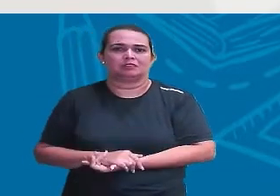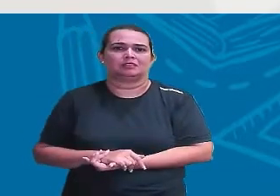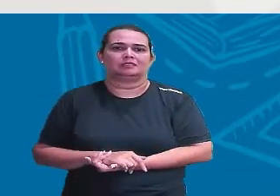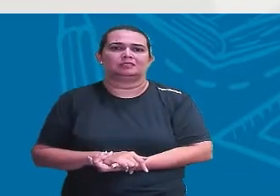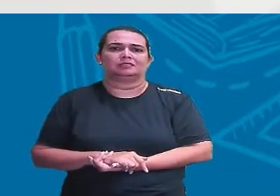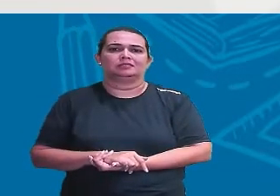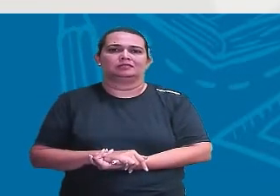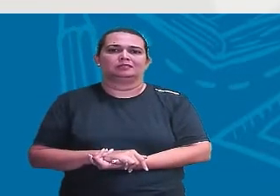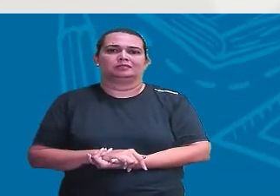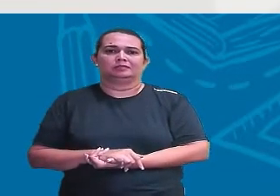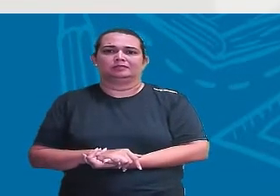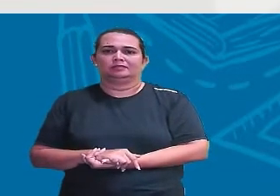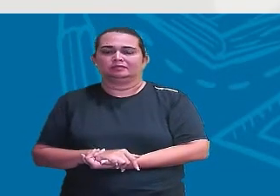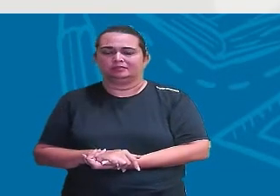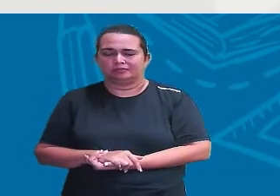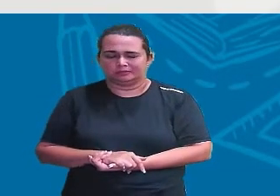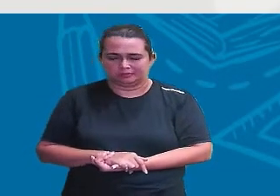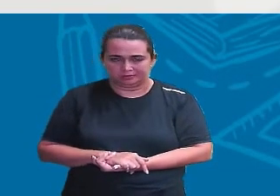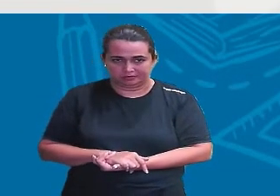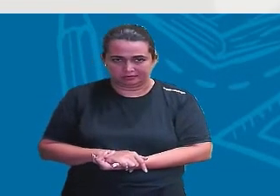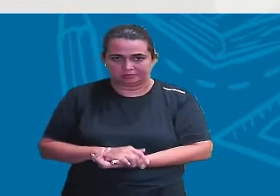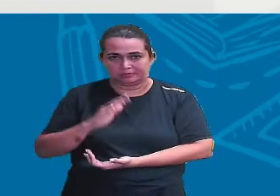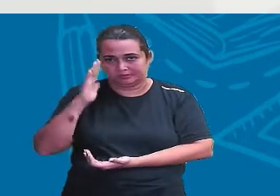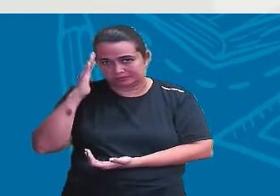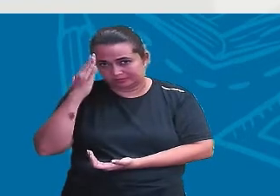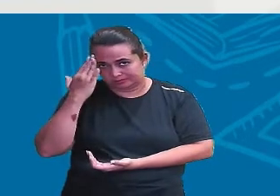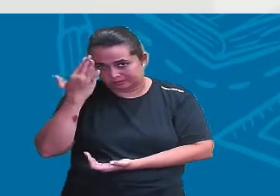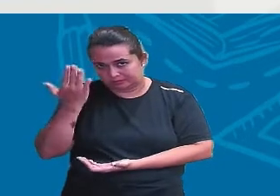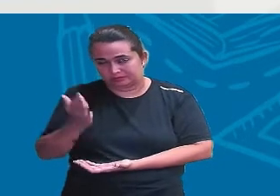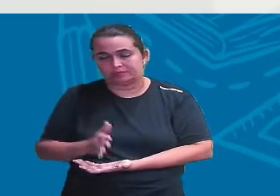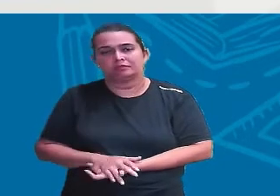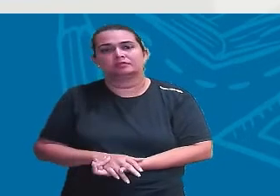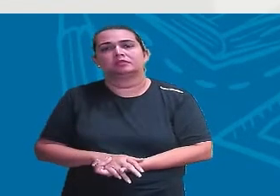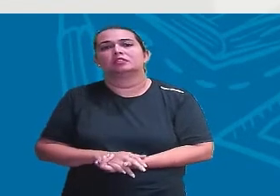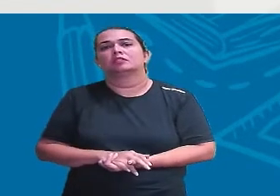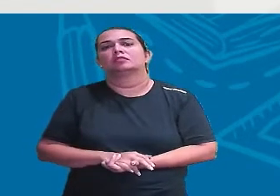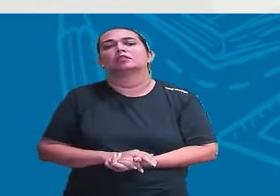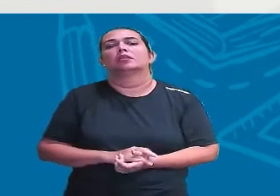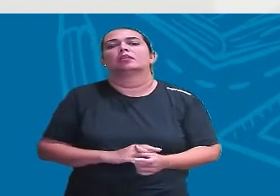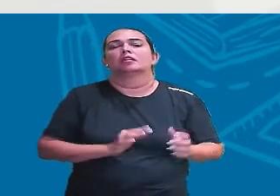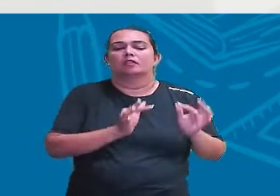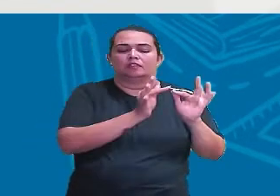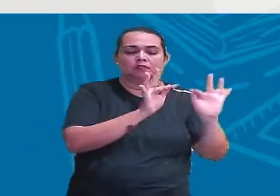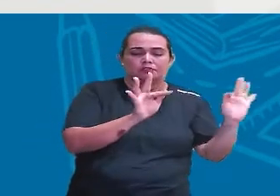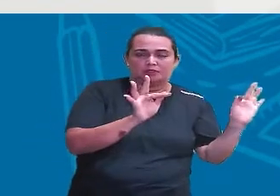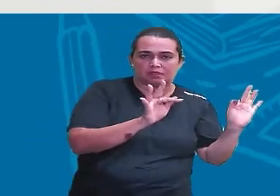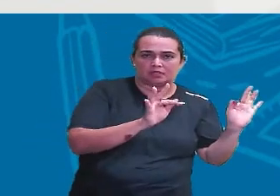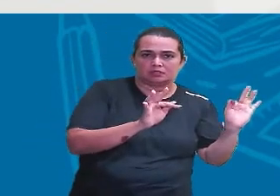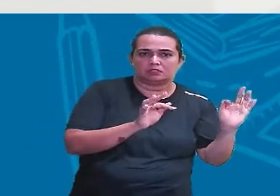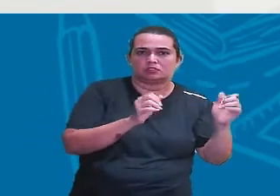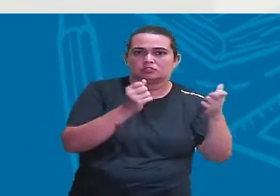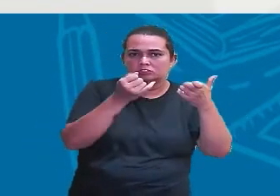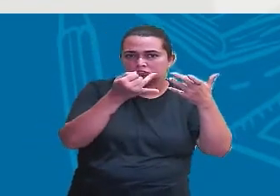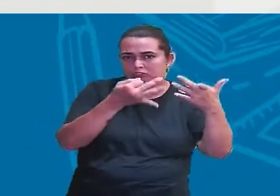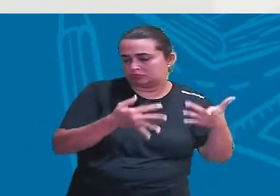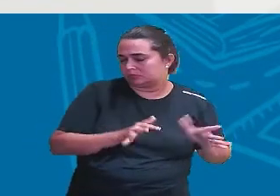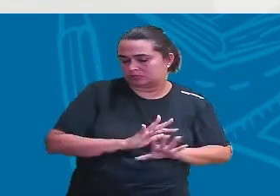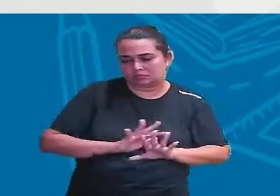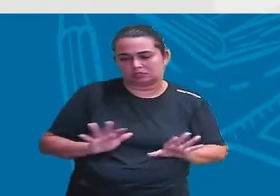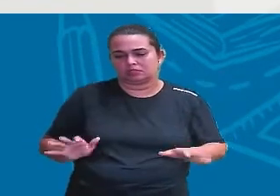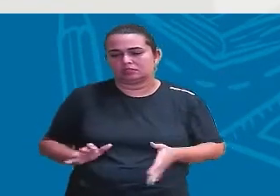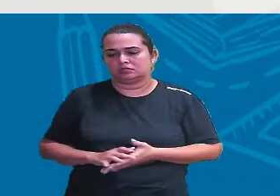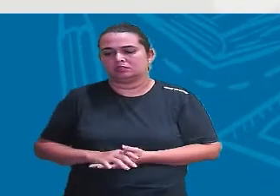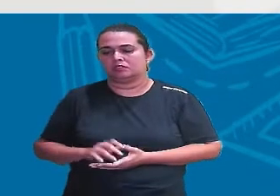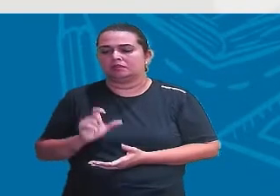é jornalista. Entenderam agora o que a gente faz? Então, o moreover fez exatamente o quê? A